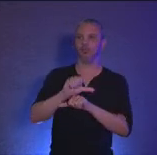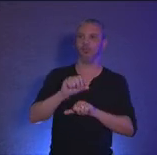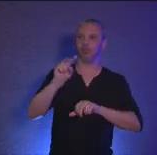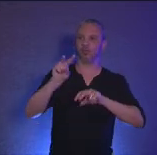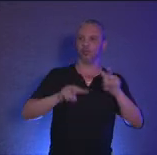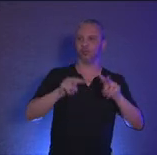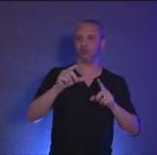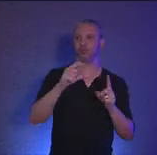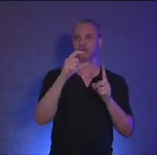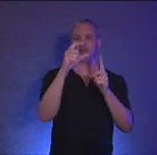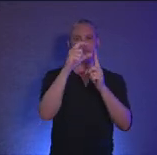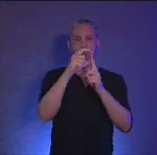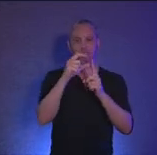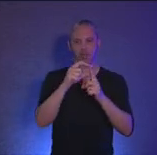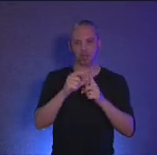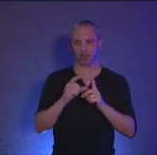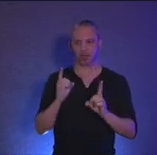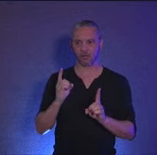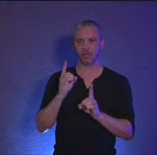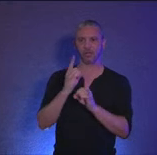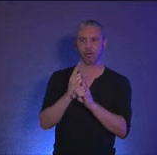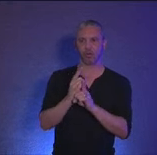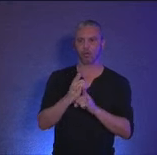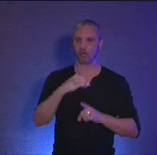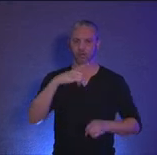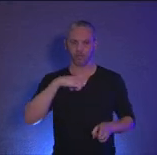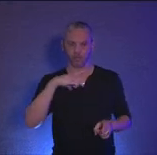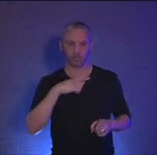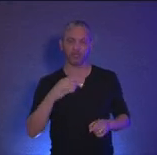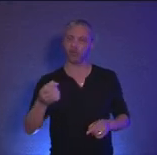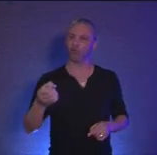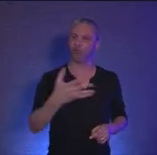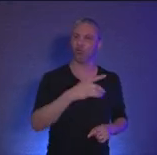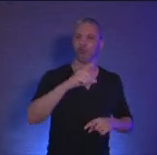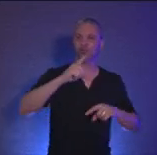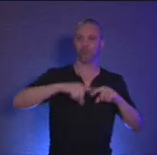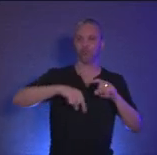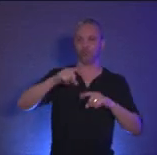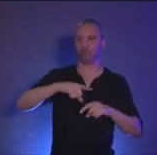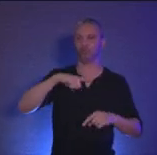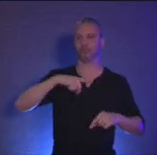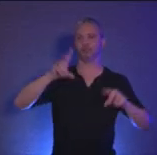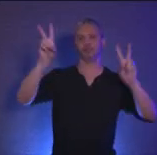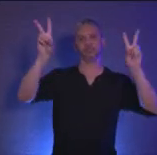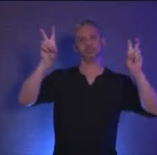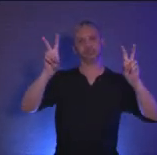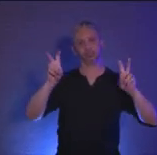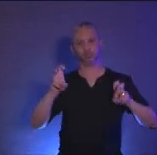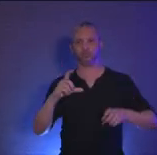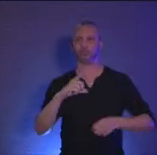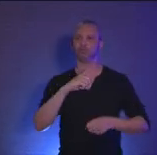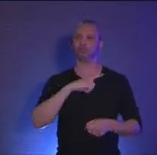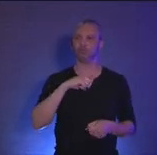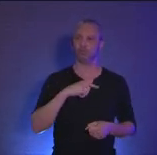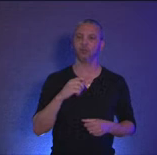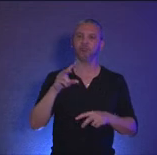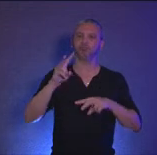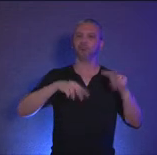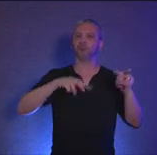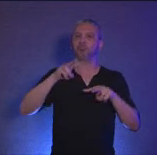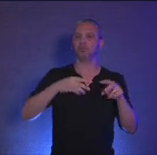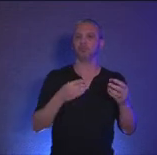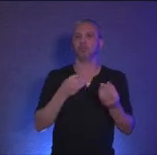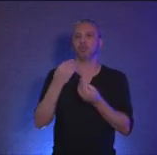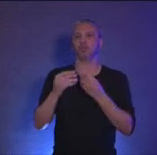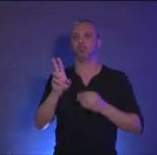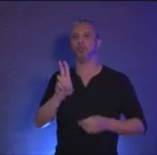as palavras-chave que a gente quer encontrar, e a gente vai ter um novo produto para um outro assunto. Então, a gente vai avaliar agora como que a